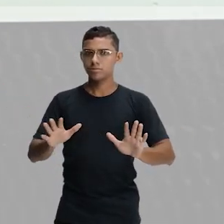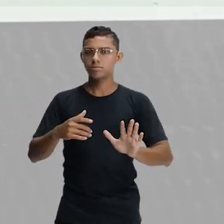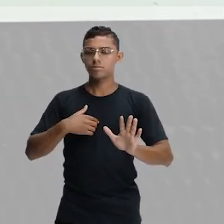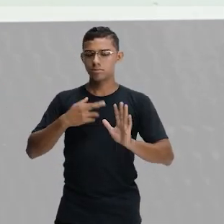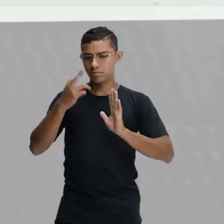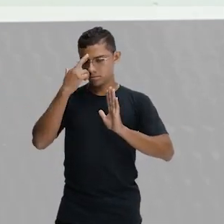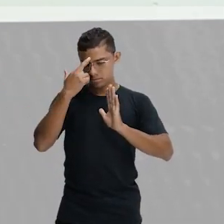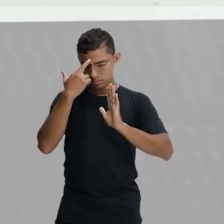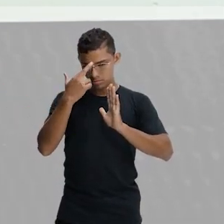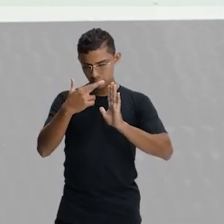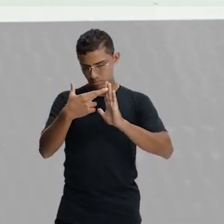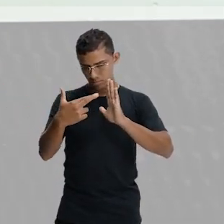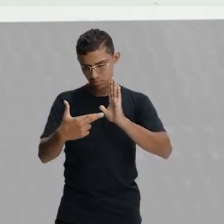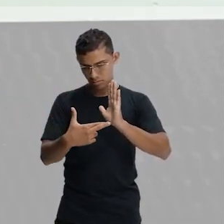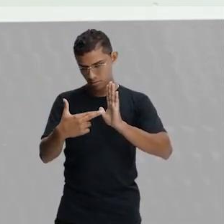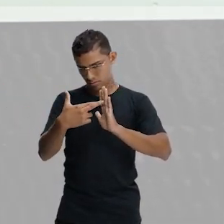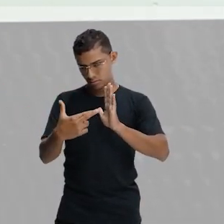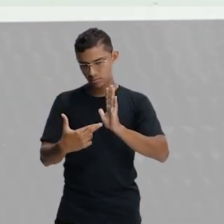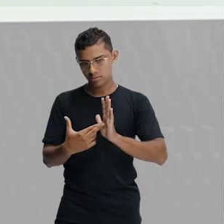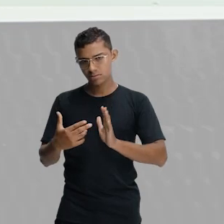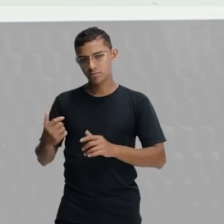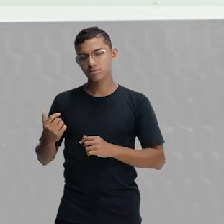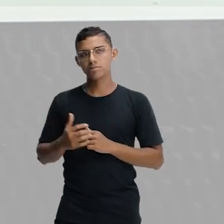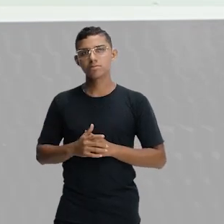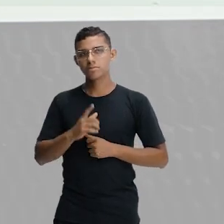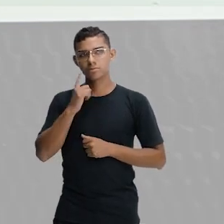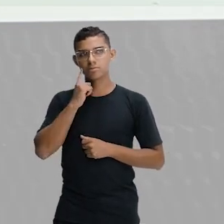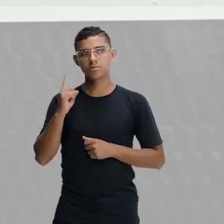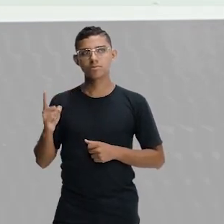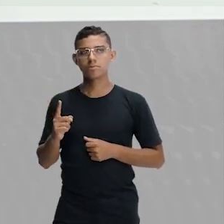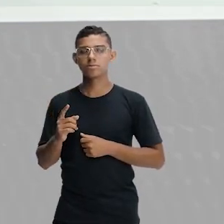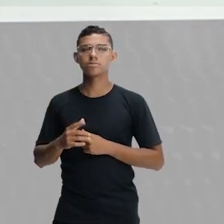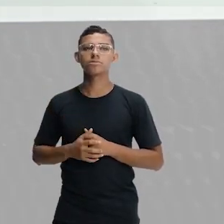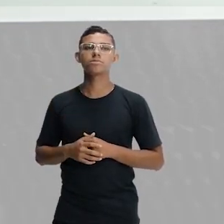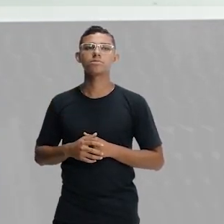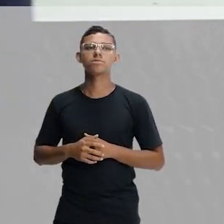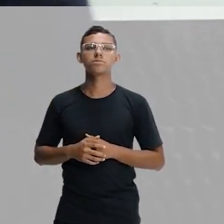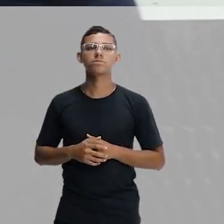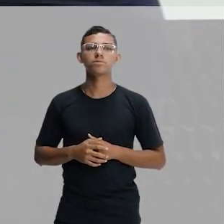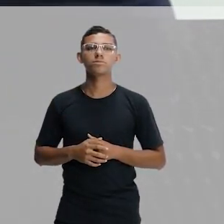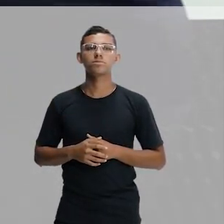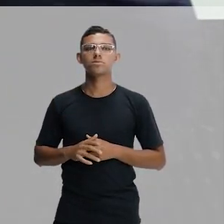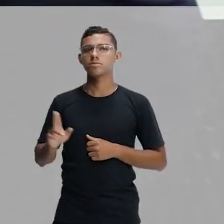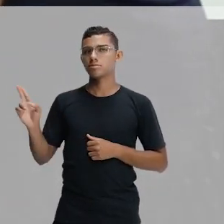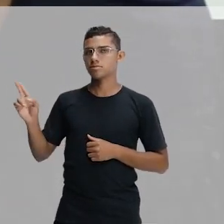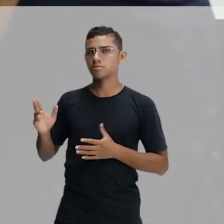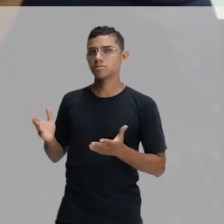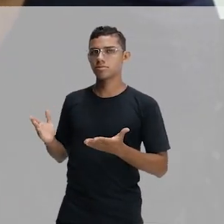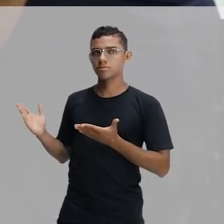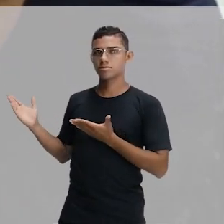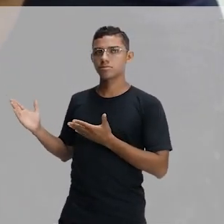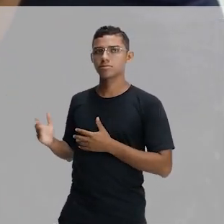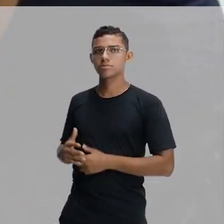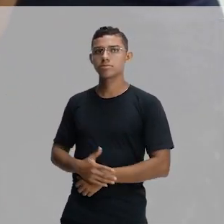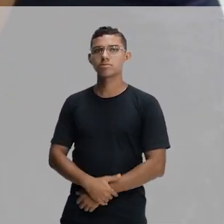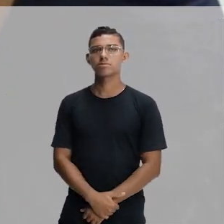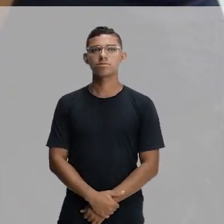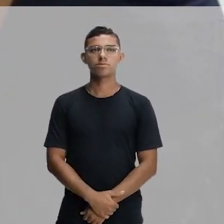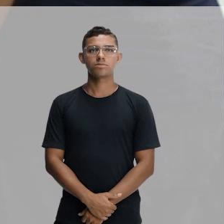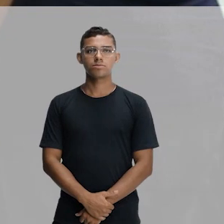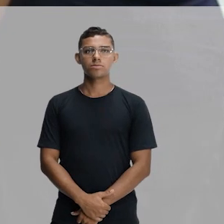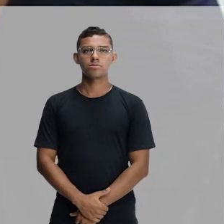série triboelétrica. Vocês podem procurar aí a série triboelétrica, ok?